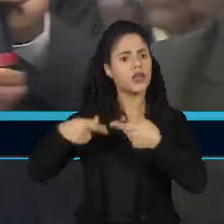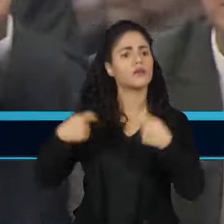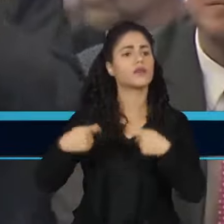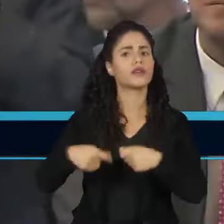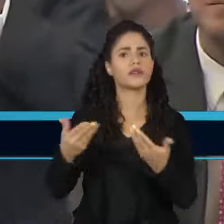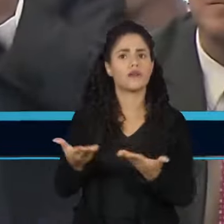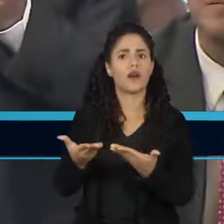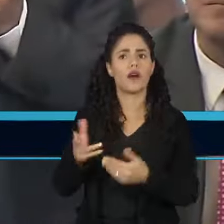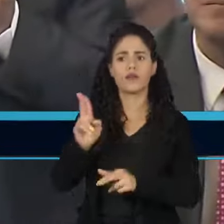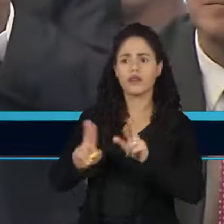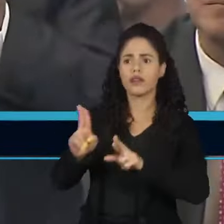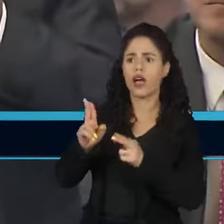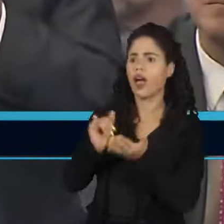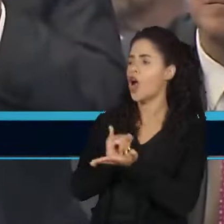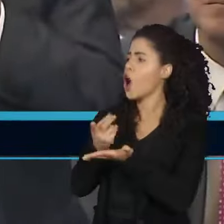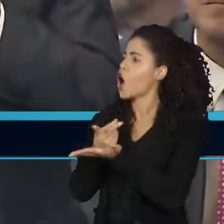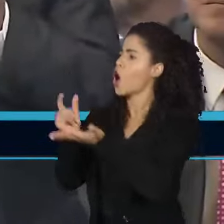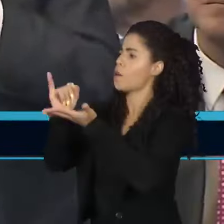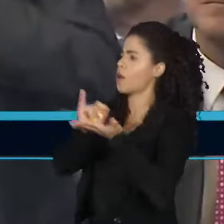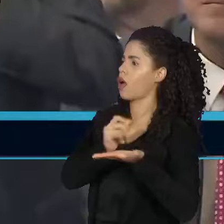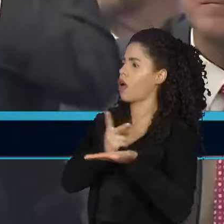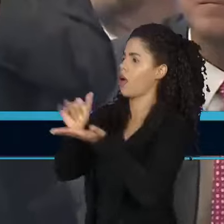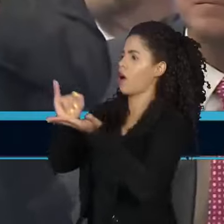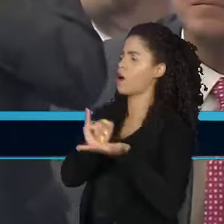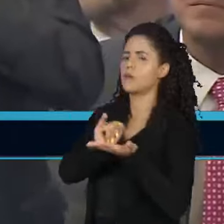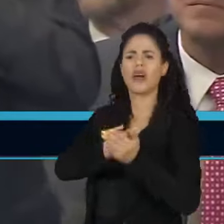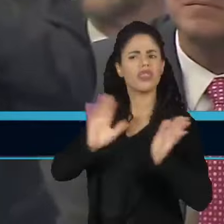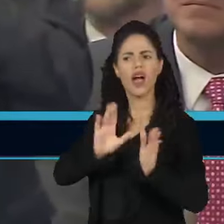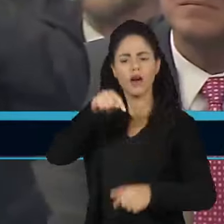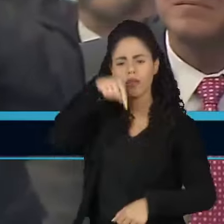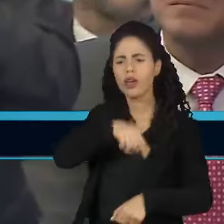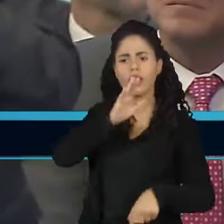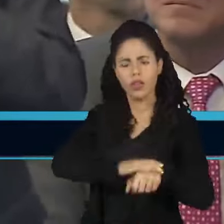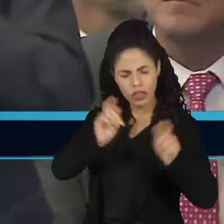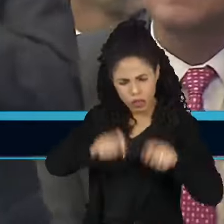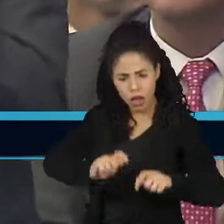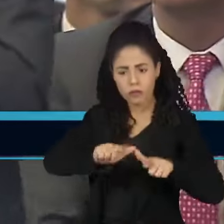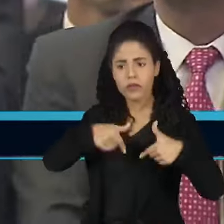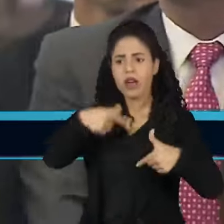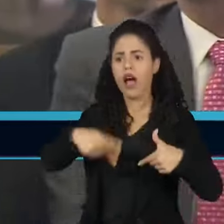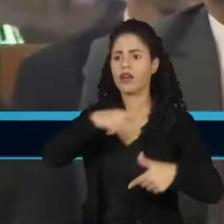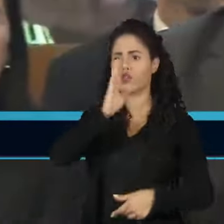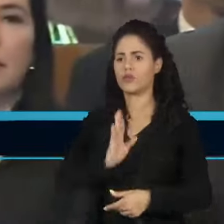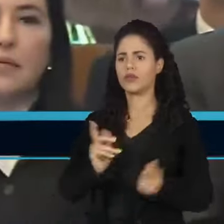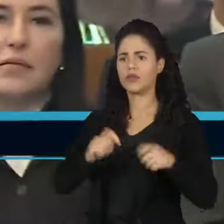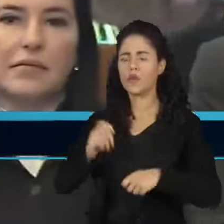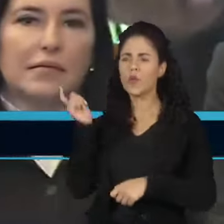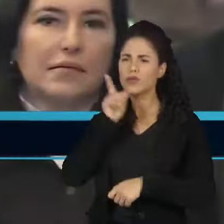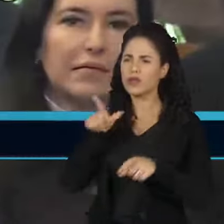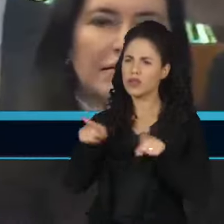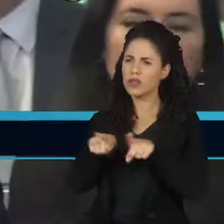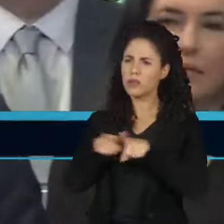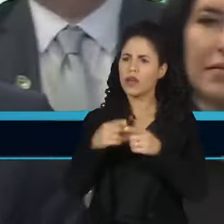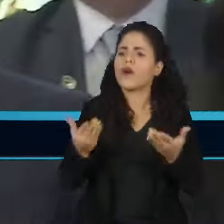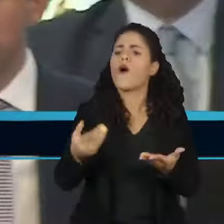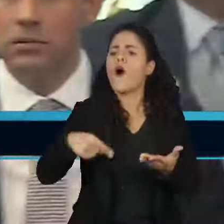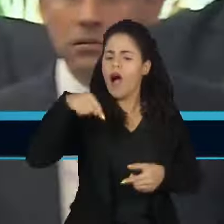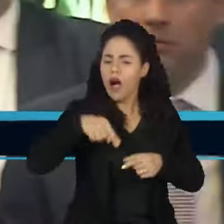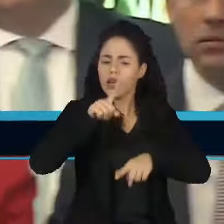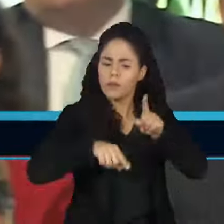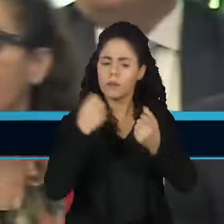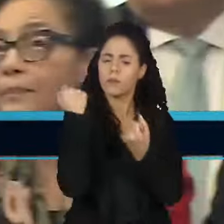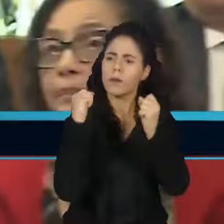comprando tudo do exterior e a Nossa vocação Empresarial e os nossos empreendedores e os nossos